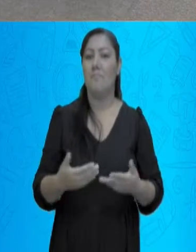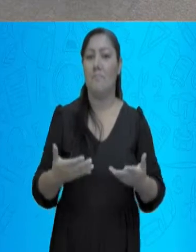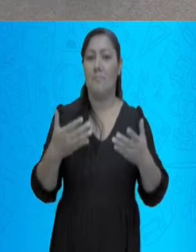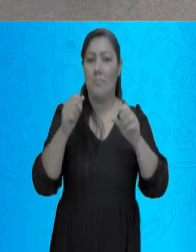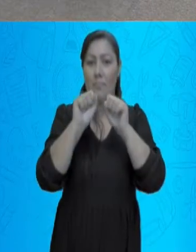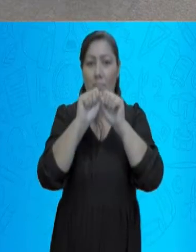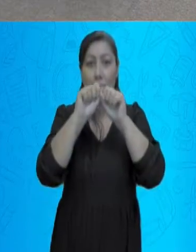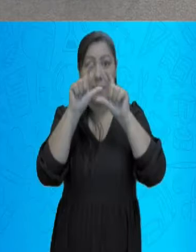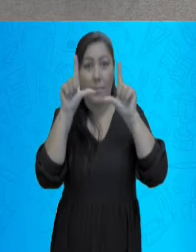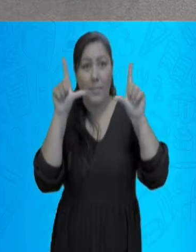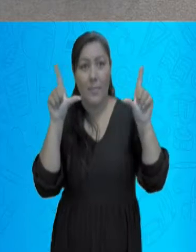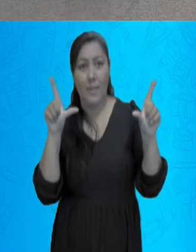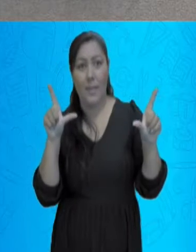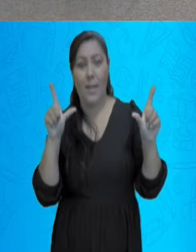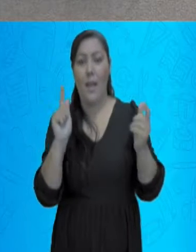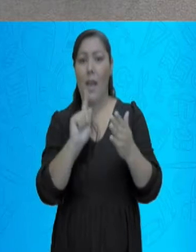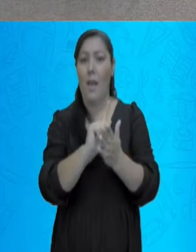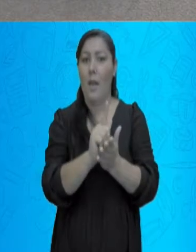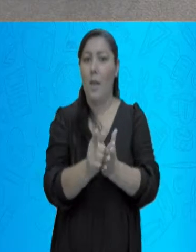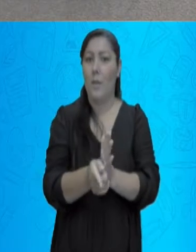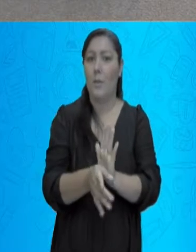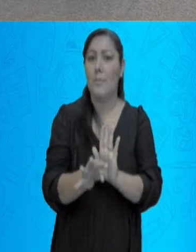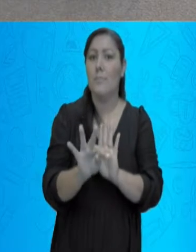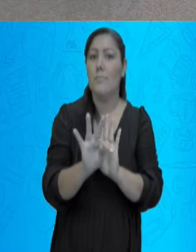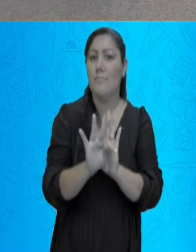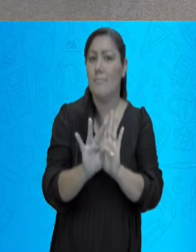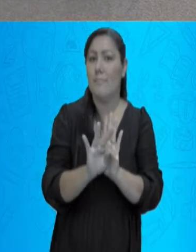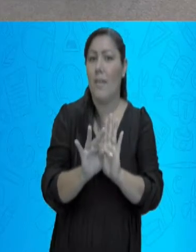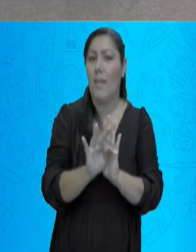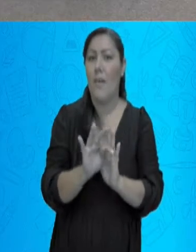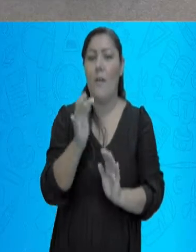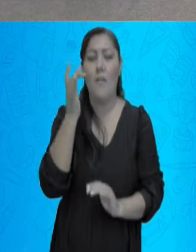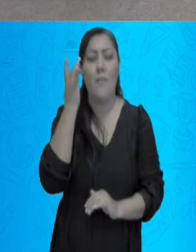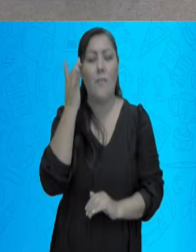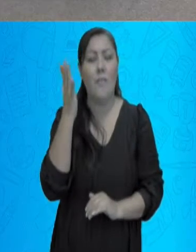É um gênero textual e é de fácil compreensão.